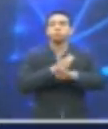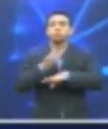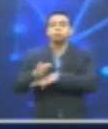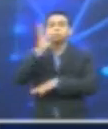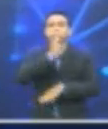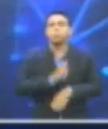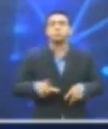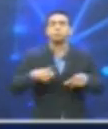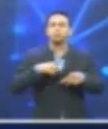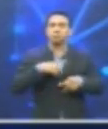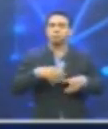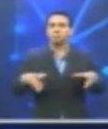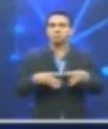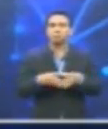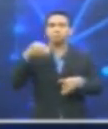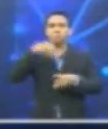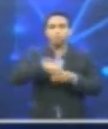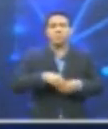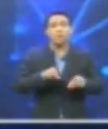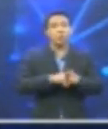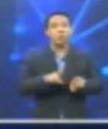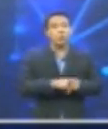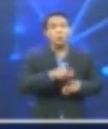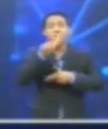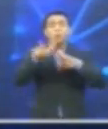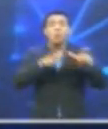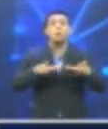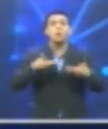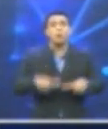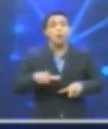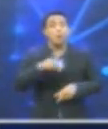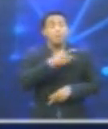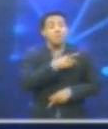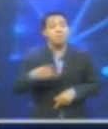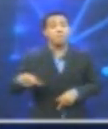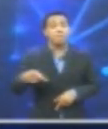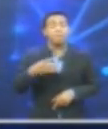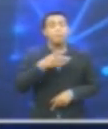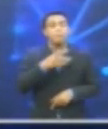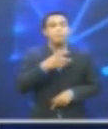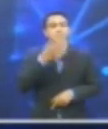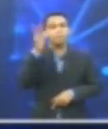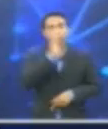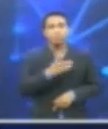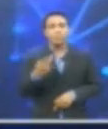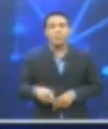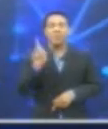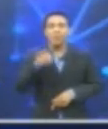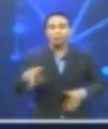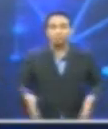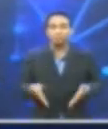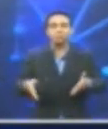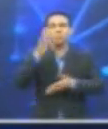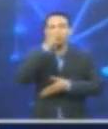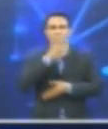no Brasil permanentemente, no exterior, quando convocado pela presidenta, uma atuação que honra o Brasil. Agora, do senhor, pelo que o senhor disse aí, nada a